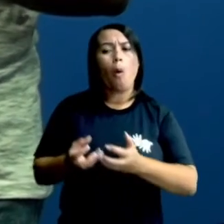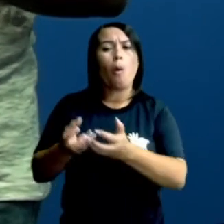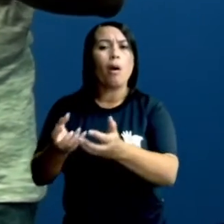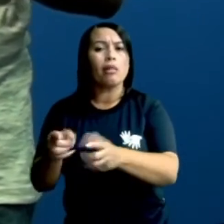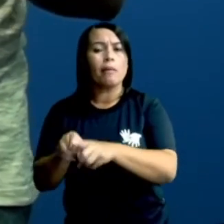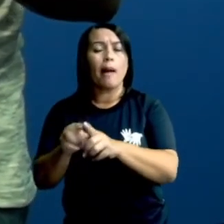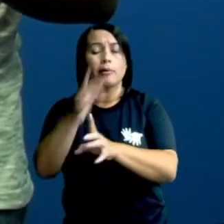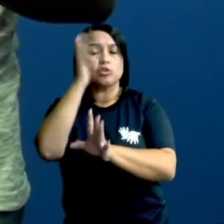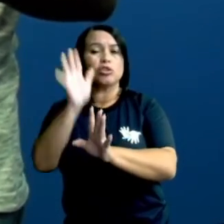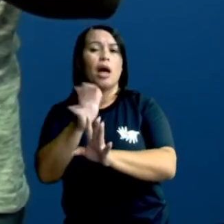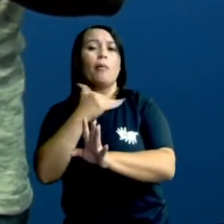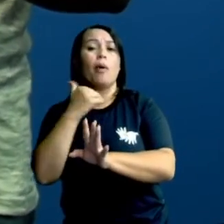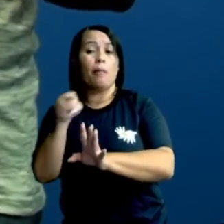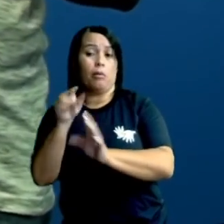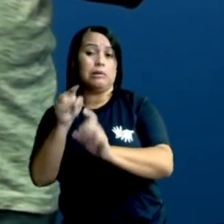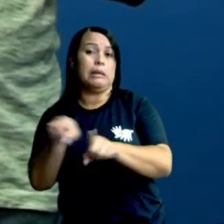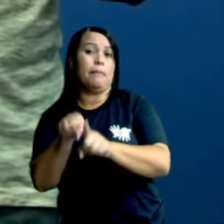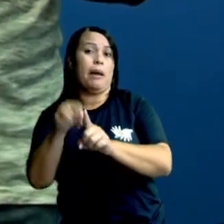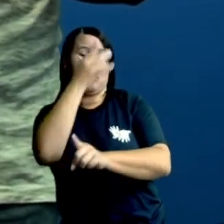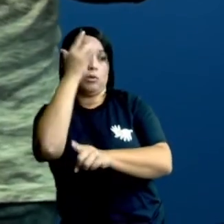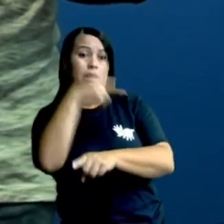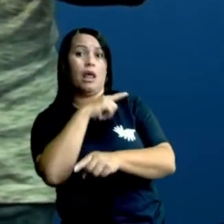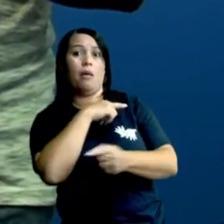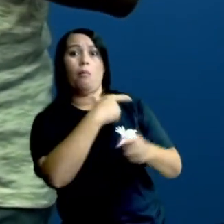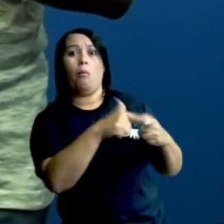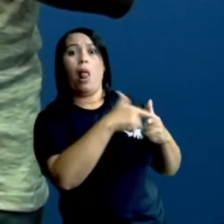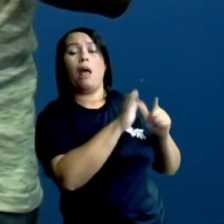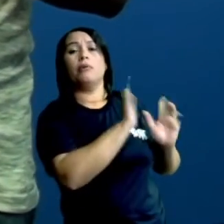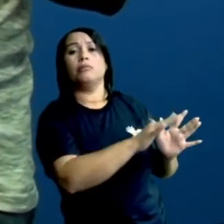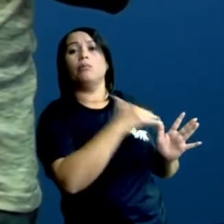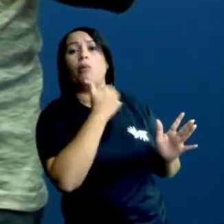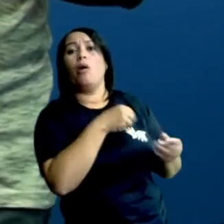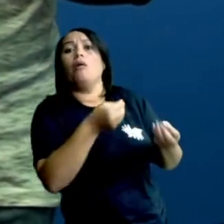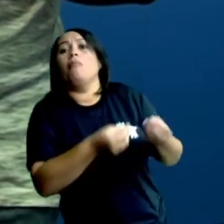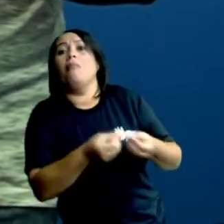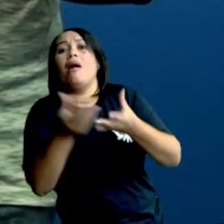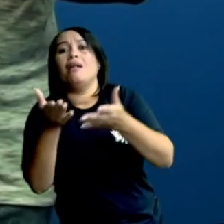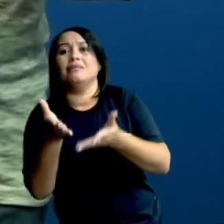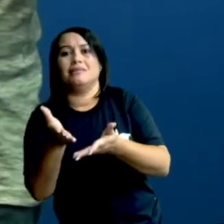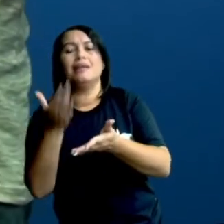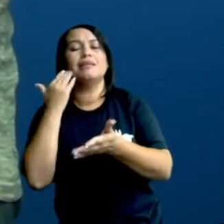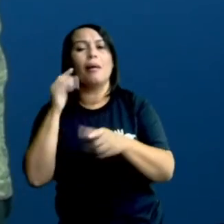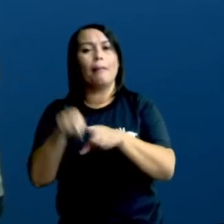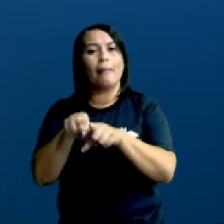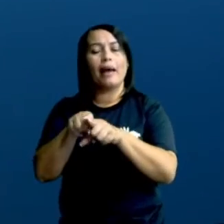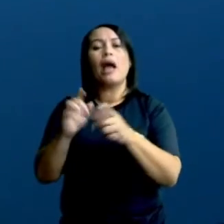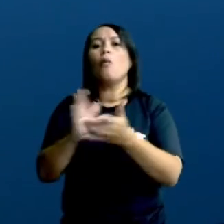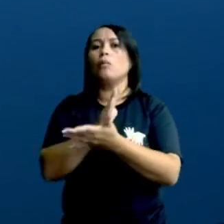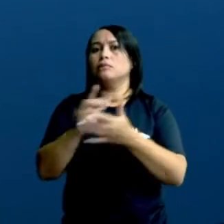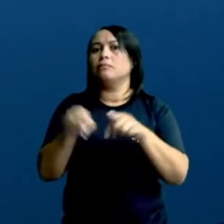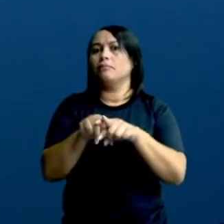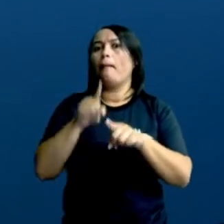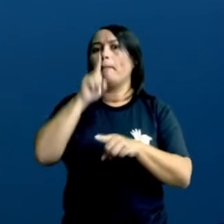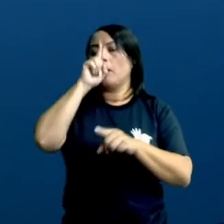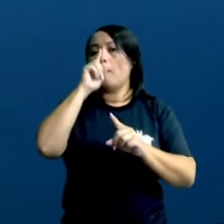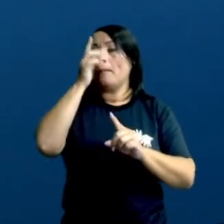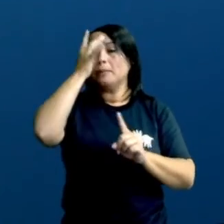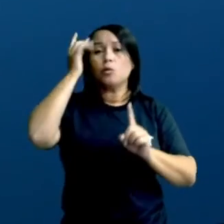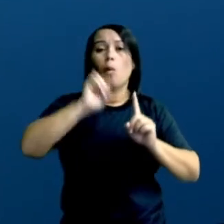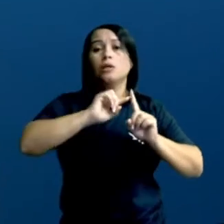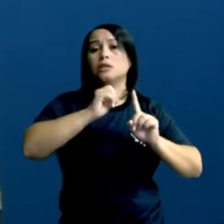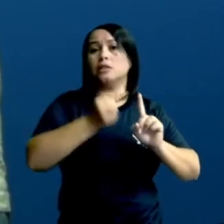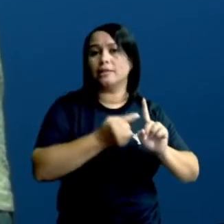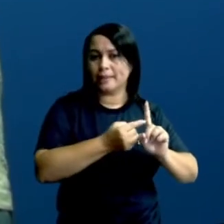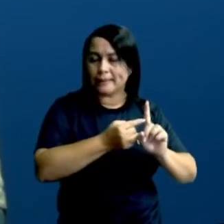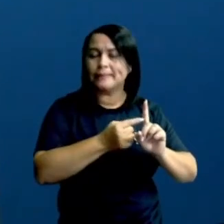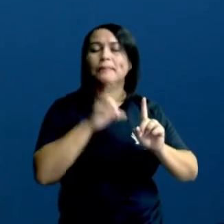com toxoplasma, pode adquirir. Mas o grande risco de toxoplasma, de toxoplasmose, são para as gestantes, pois ele